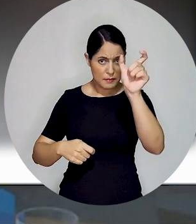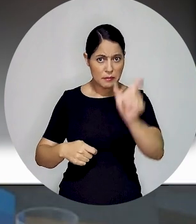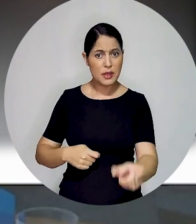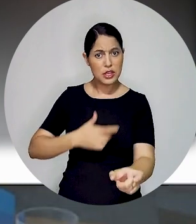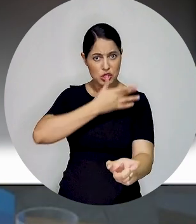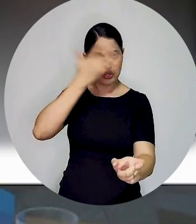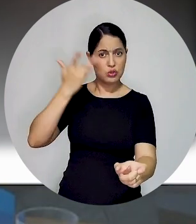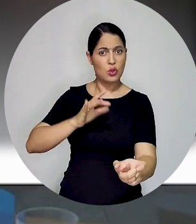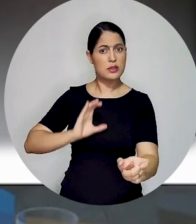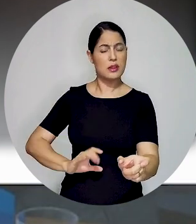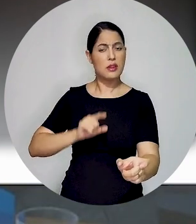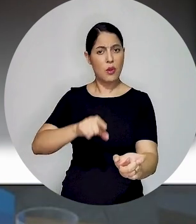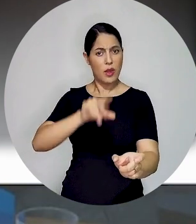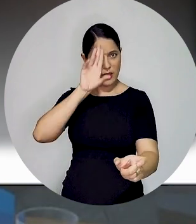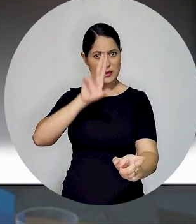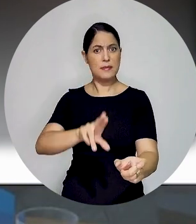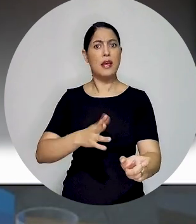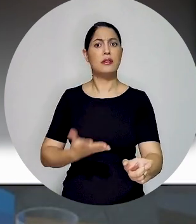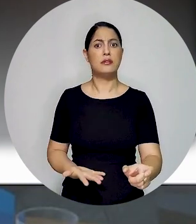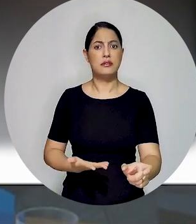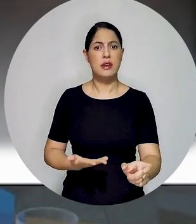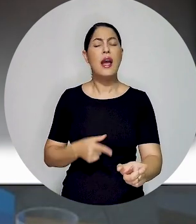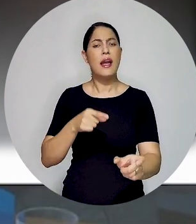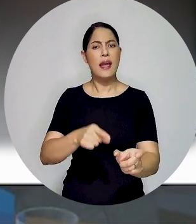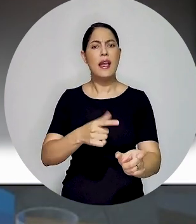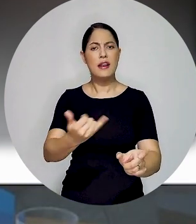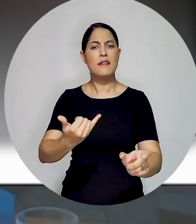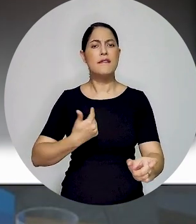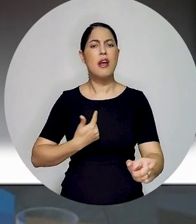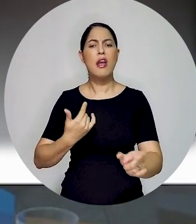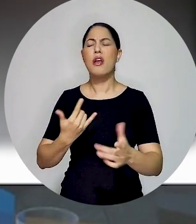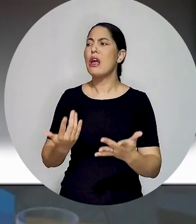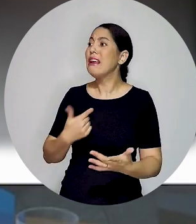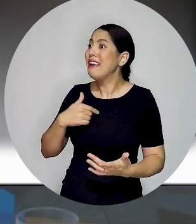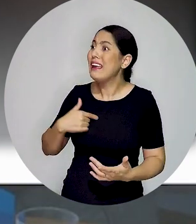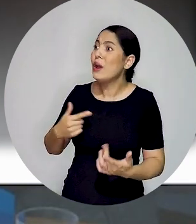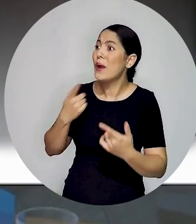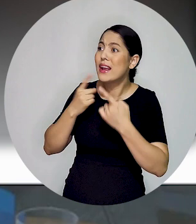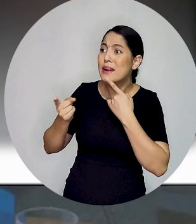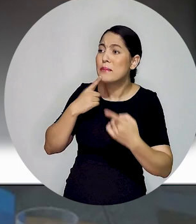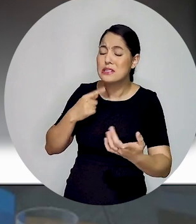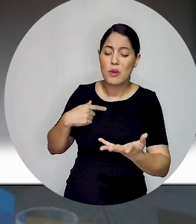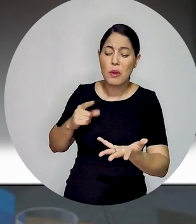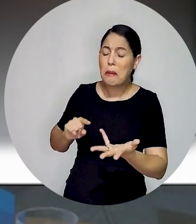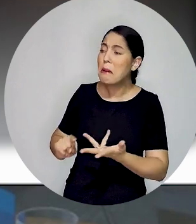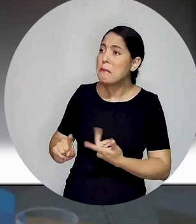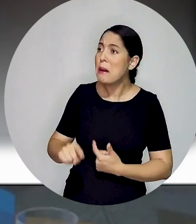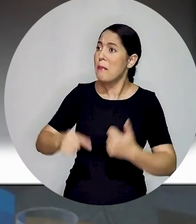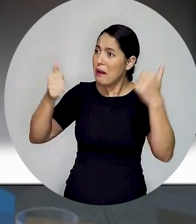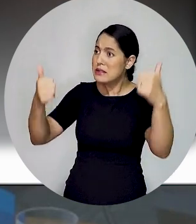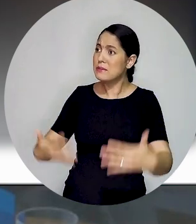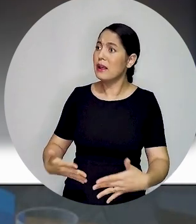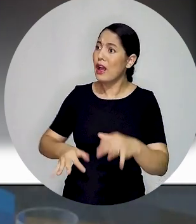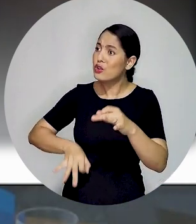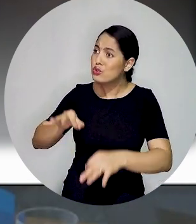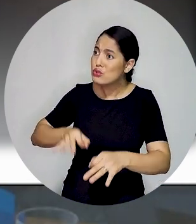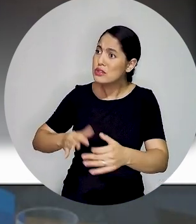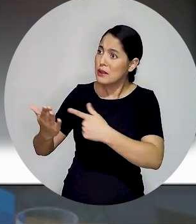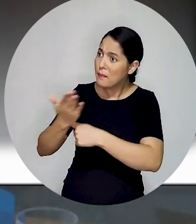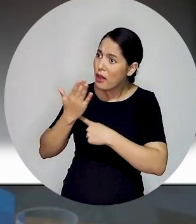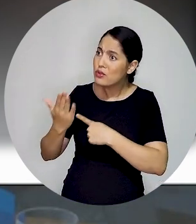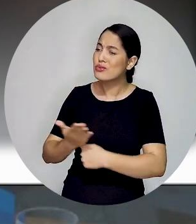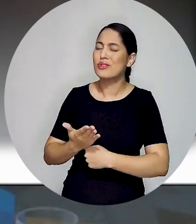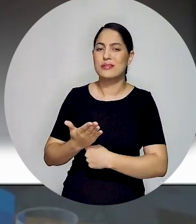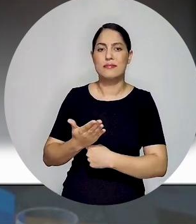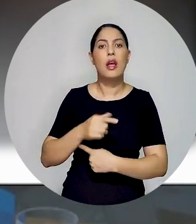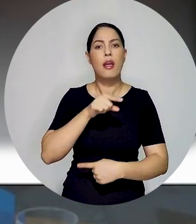é exercida com respeito ao cidadão, com o olho no cidadão, com aquele cidadão que entra e fala, eu quero fazer uma reclamação, ou aconteceu